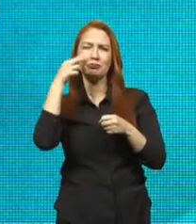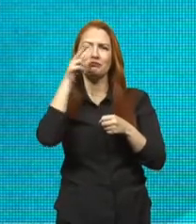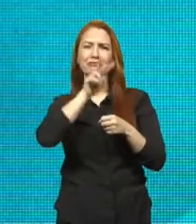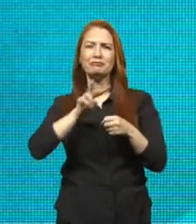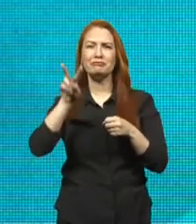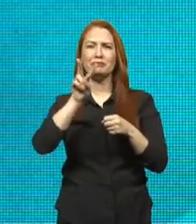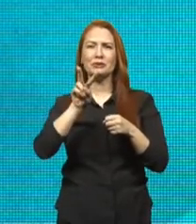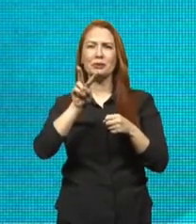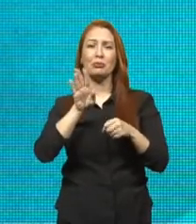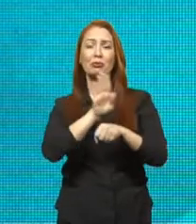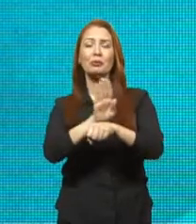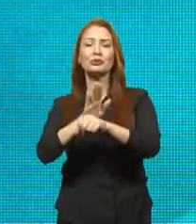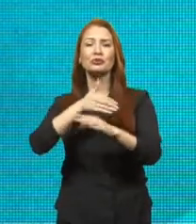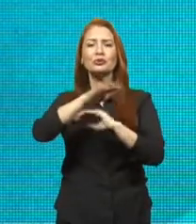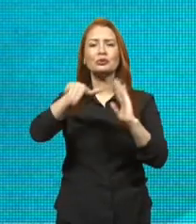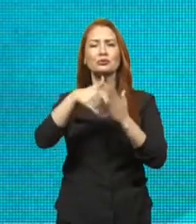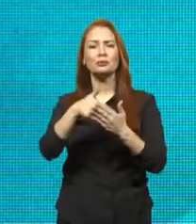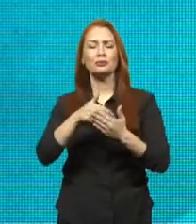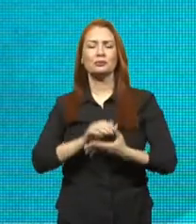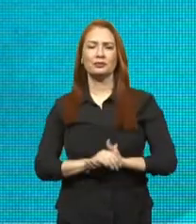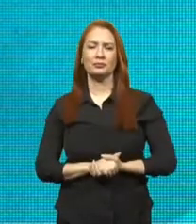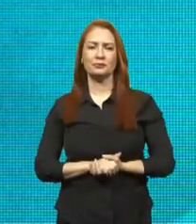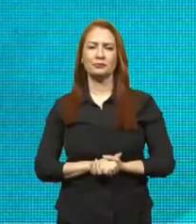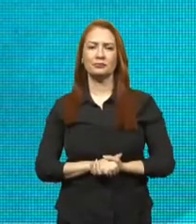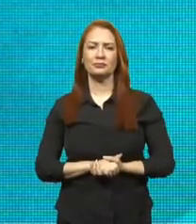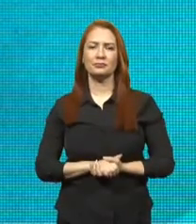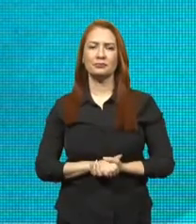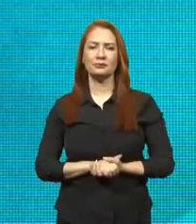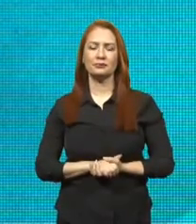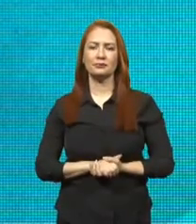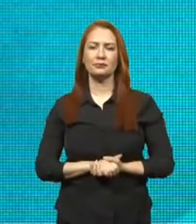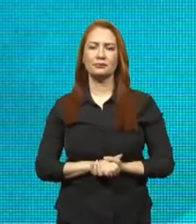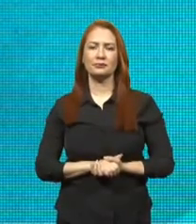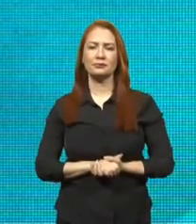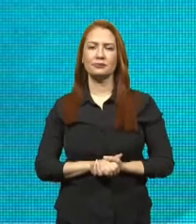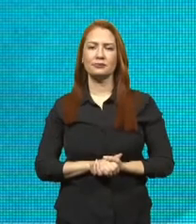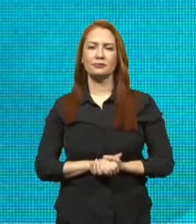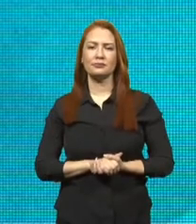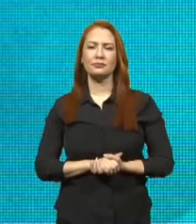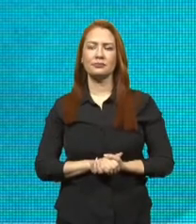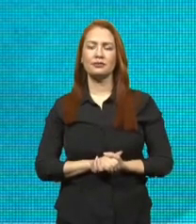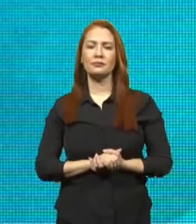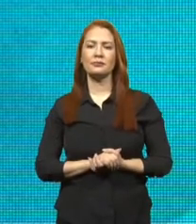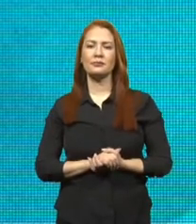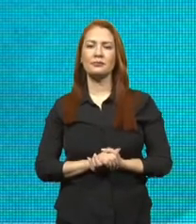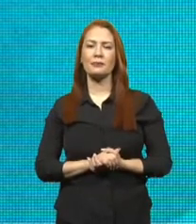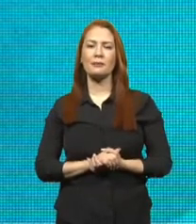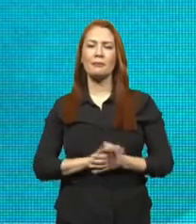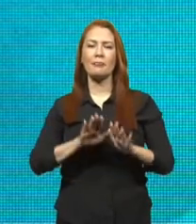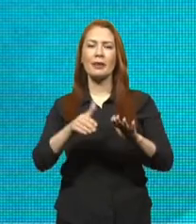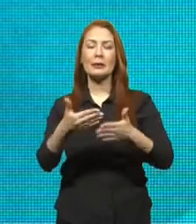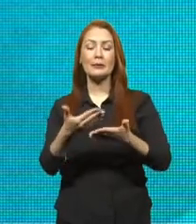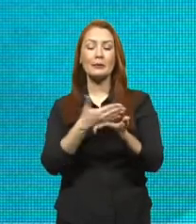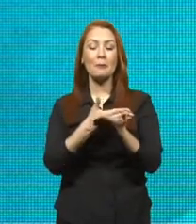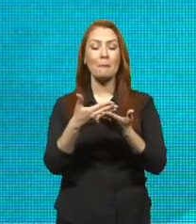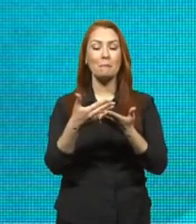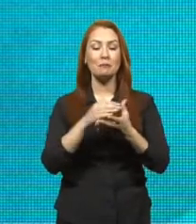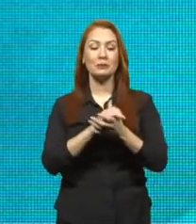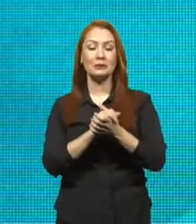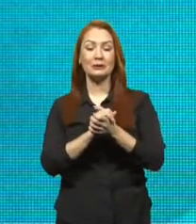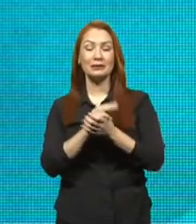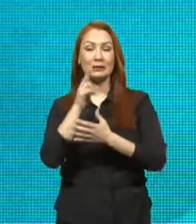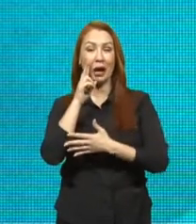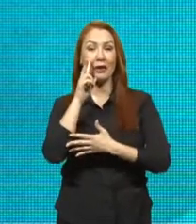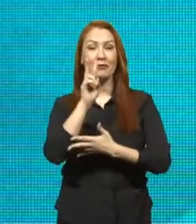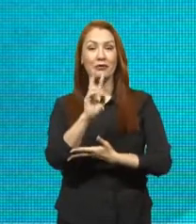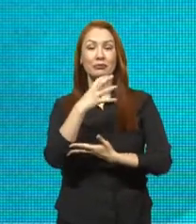roda girar. Então, começar, talvez, né, a abrir esse leque de possibilidades para esses trabalhadores